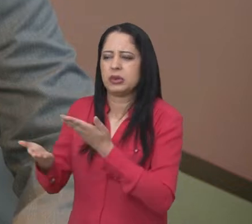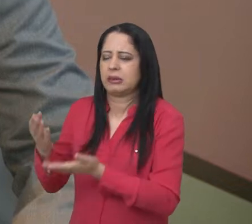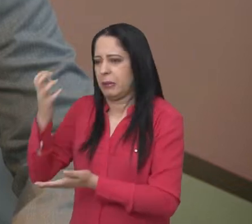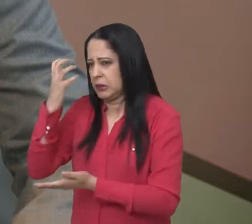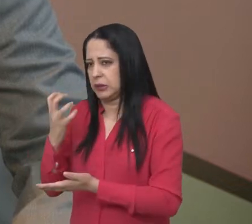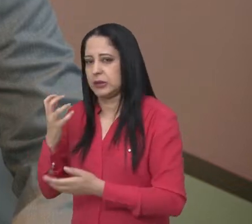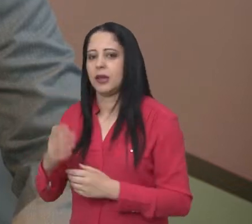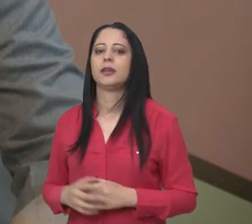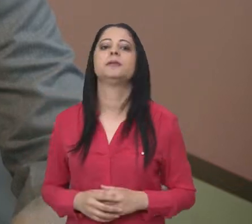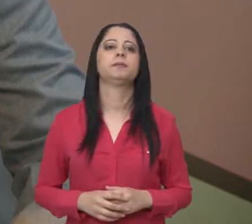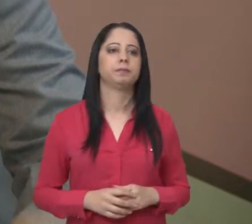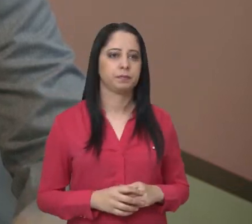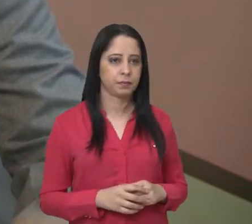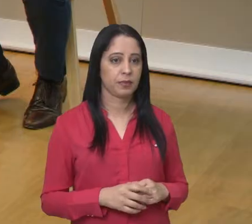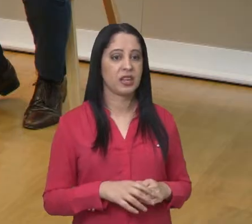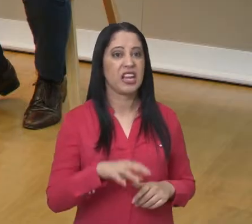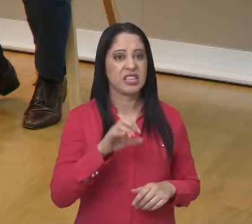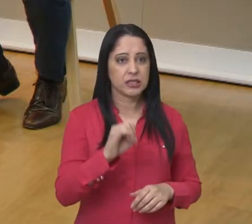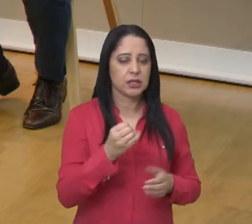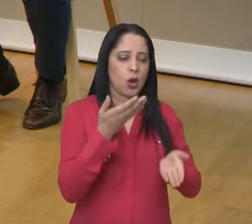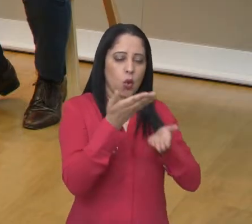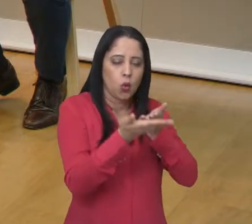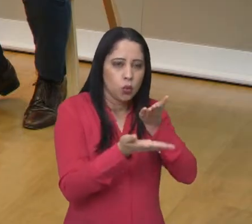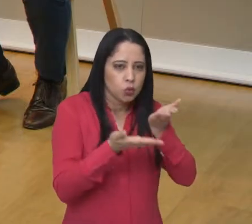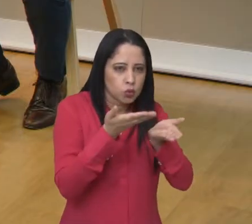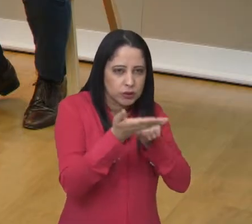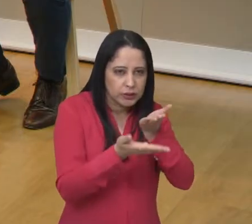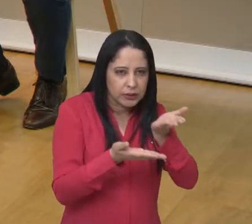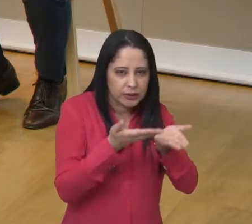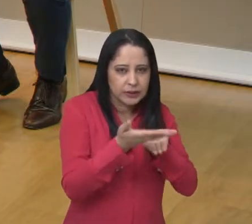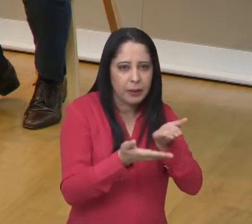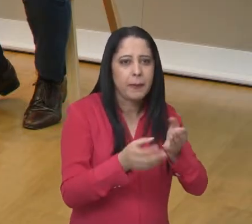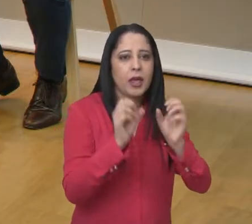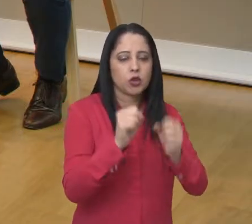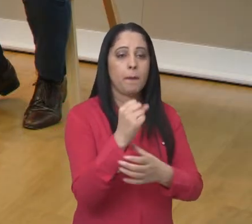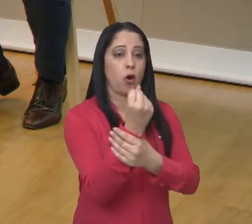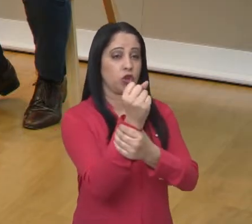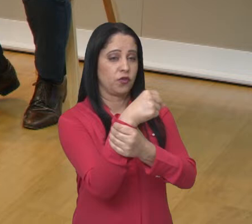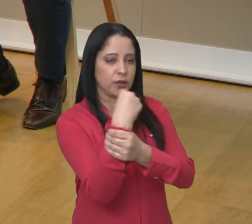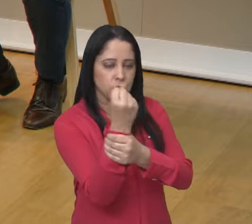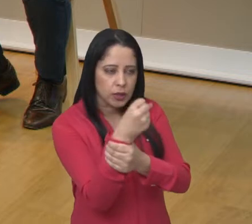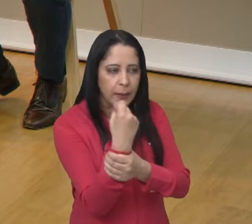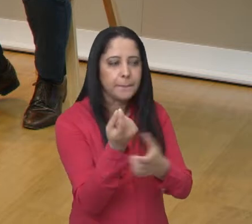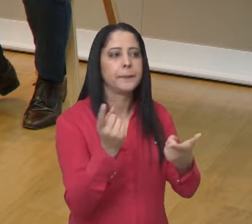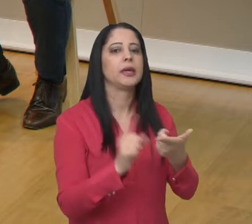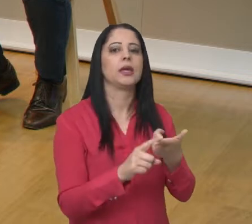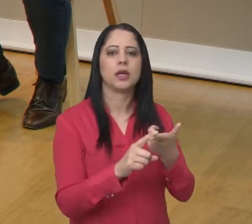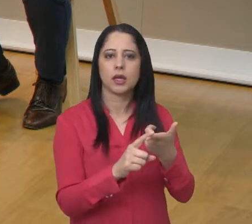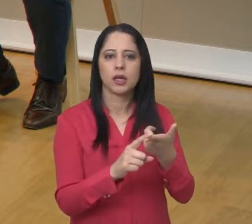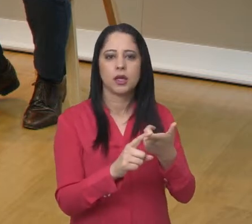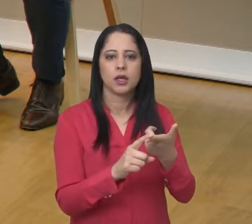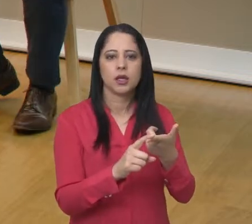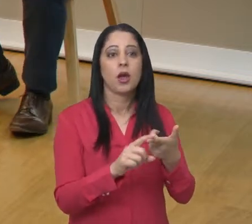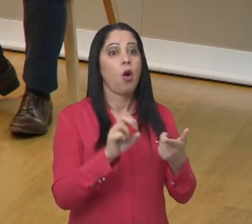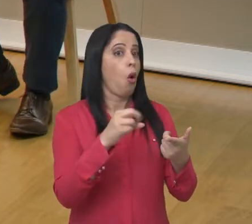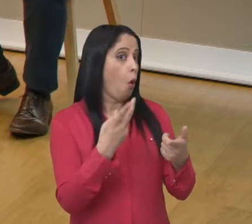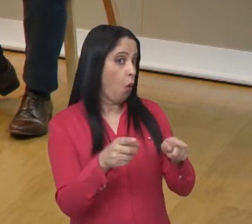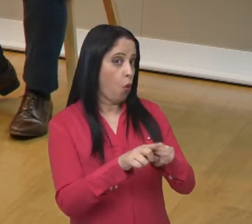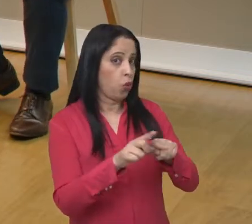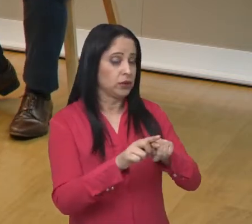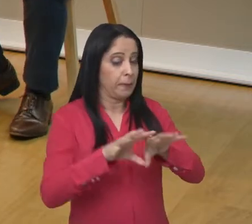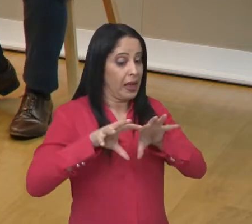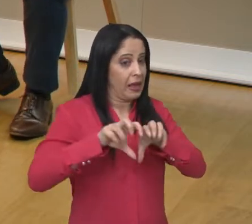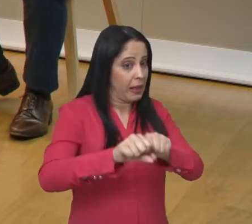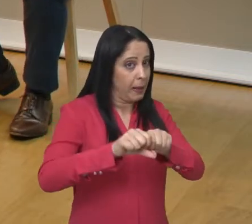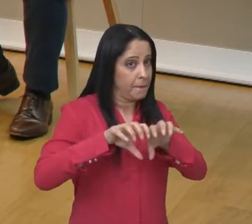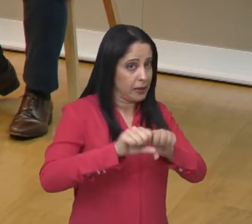um tratamento neurocirúrgico. Geralmente o tratamento ele pode ser realizado aí com fisioterapia? Sim. Ou como a gente assistiu